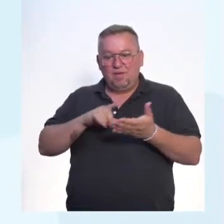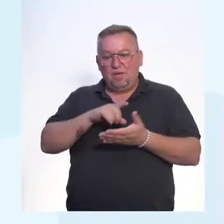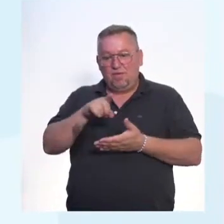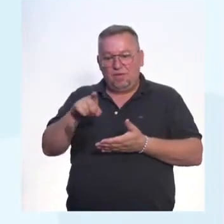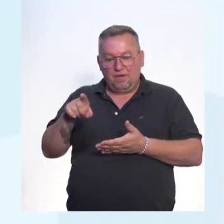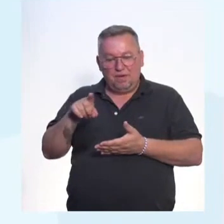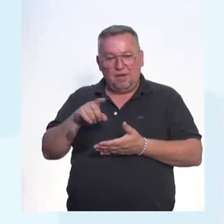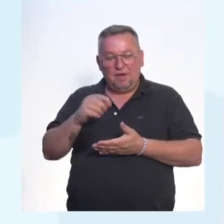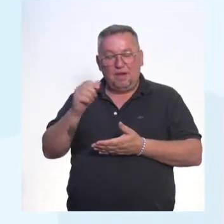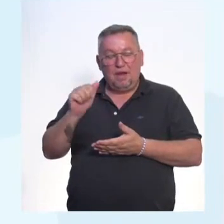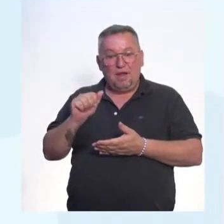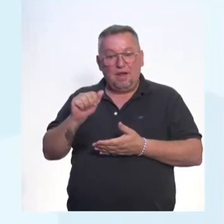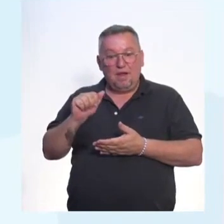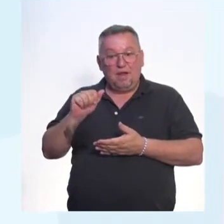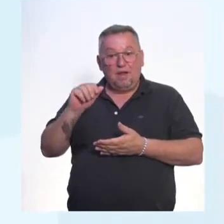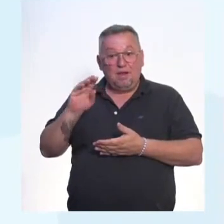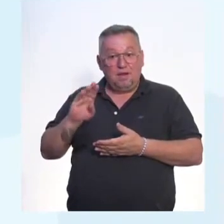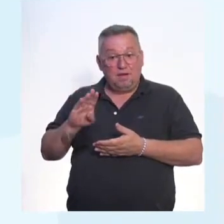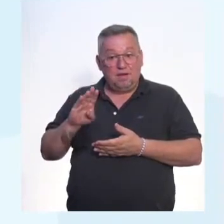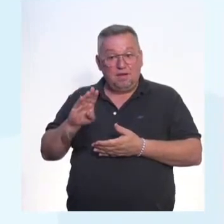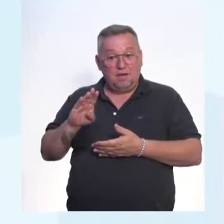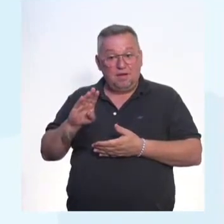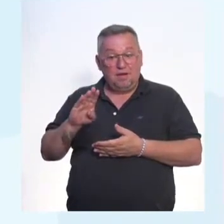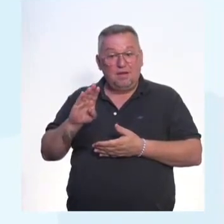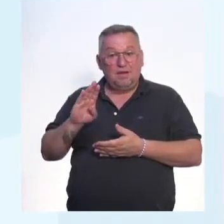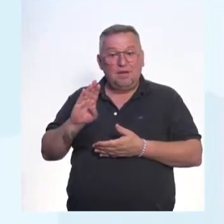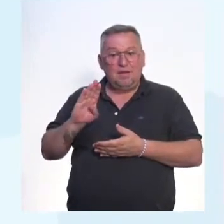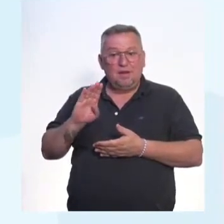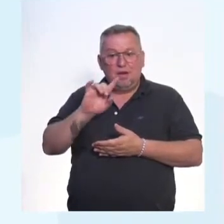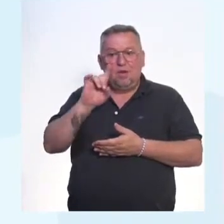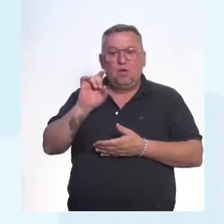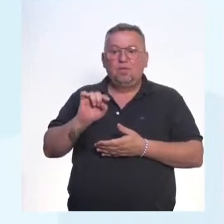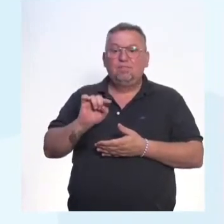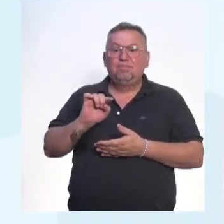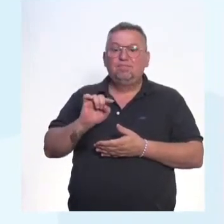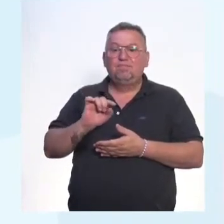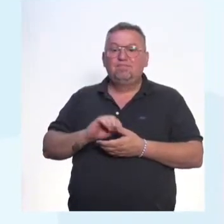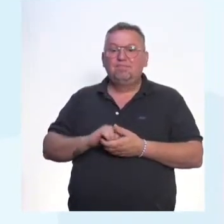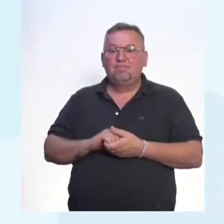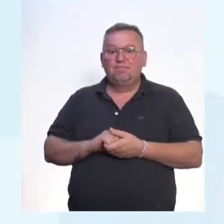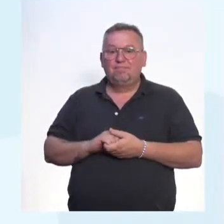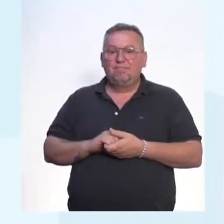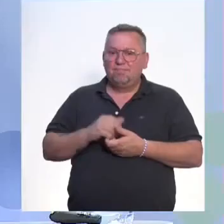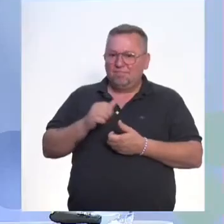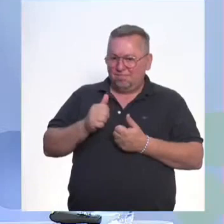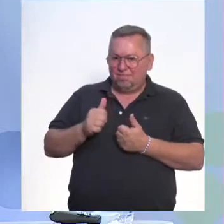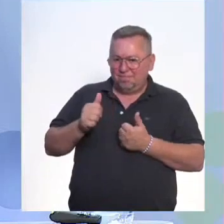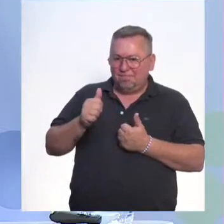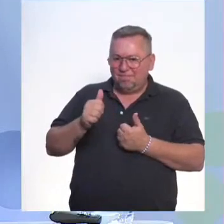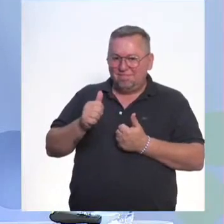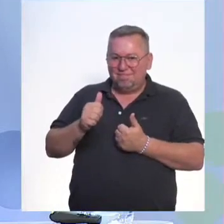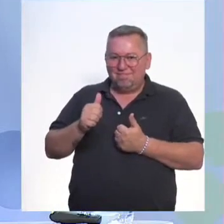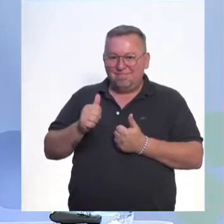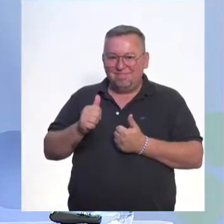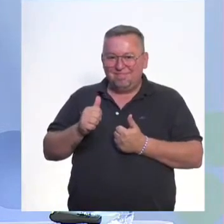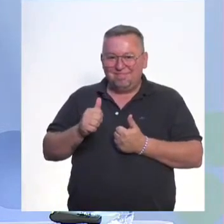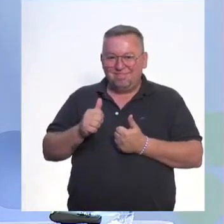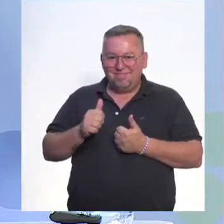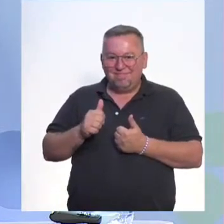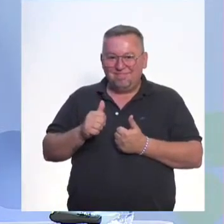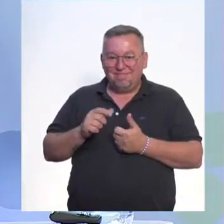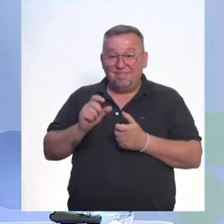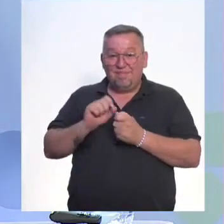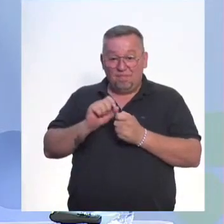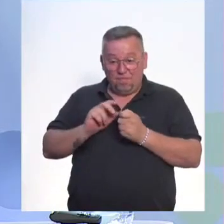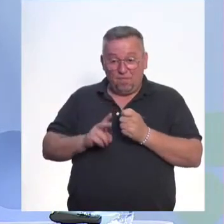vocês, os itens A e B. Ficou dúvida? Tudo bem? Então,